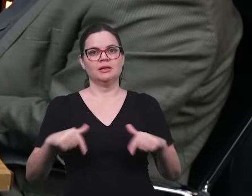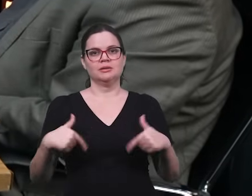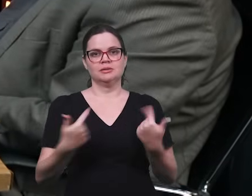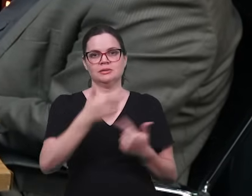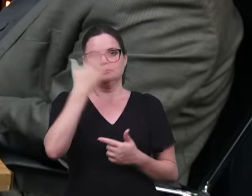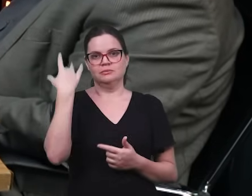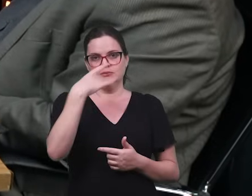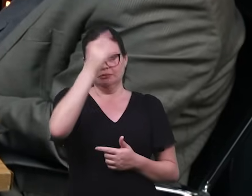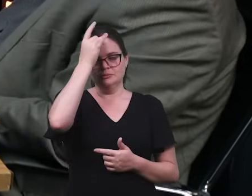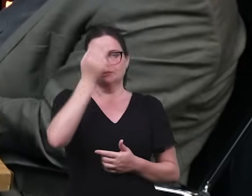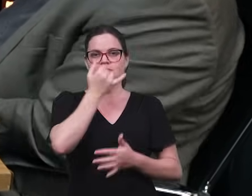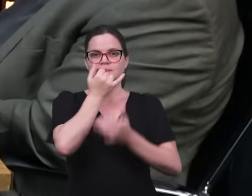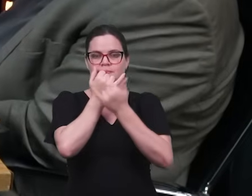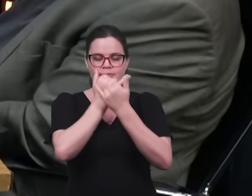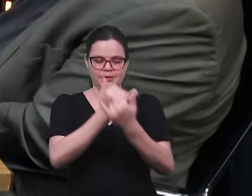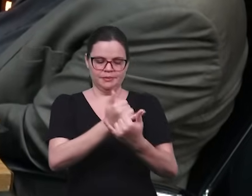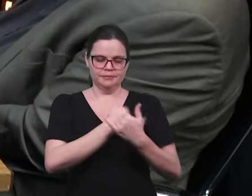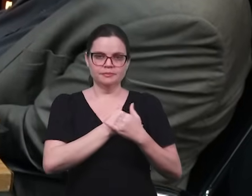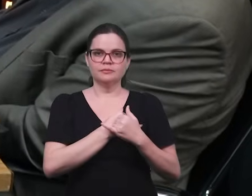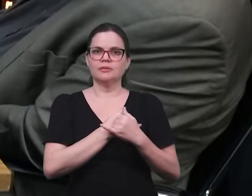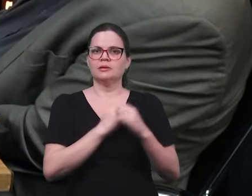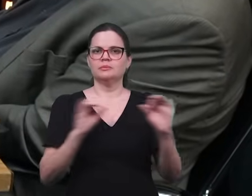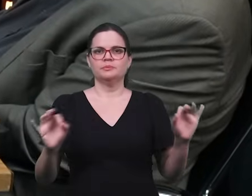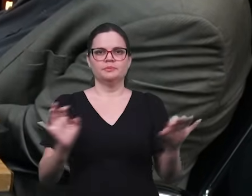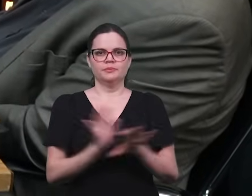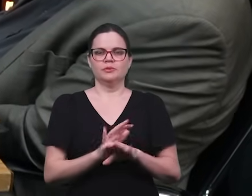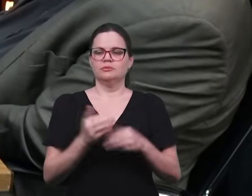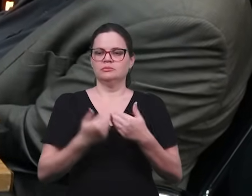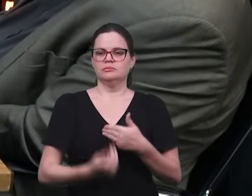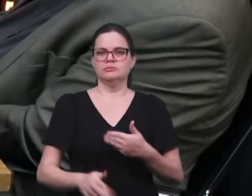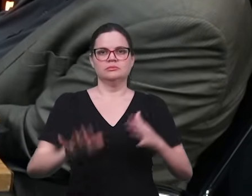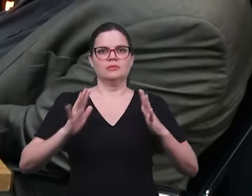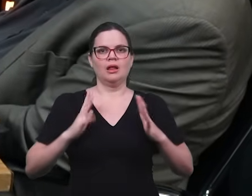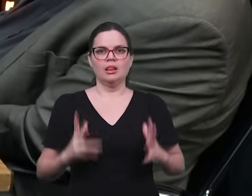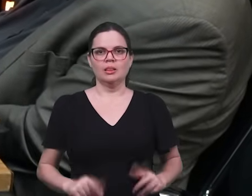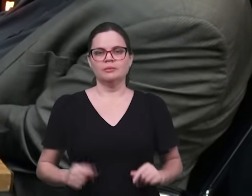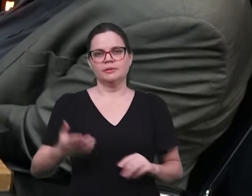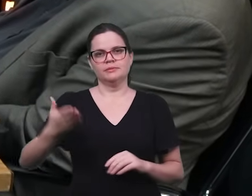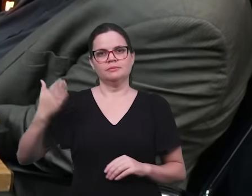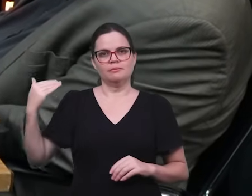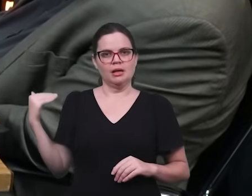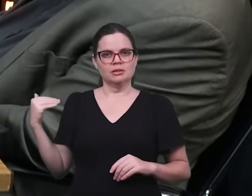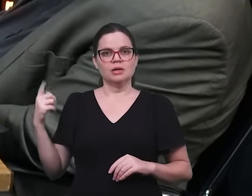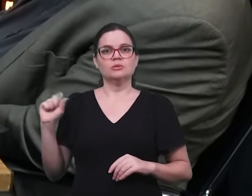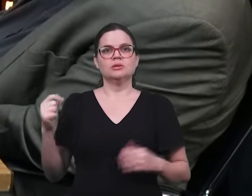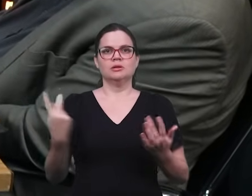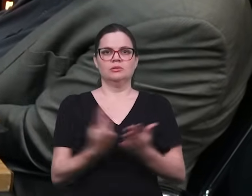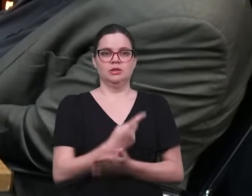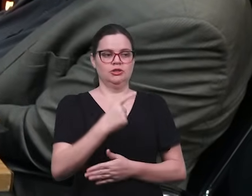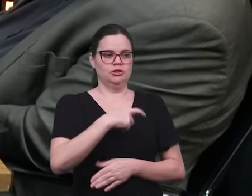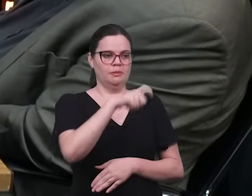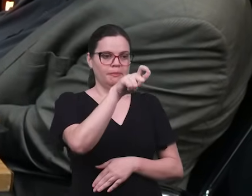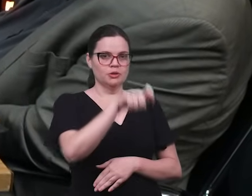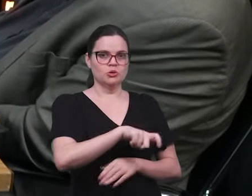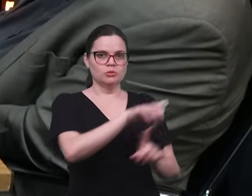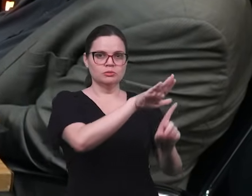Santo, perdoa seu pecado e você está apto de novo. No passado, o Senhor mandou os chamados juízes. Agora,